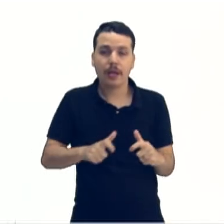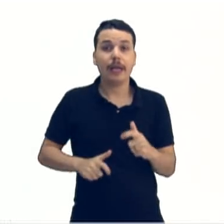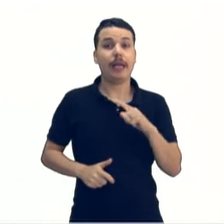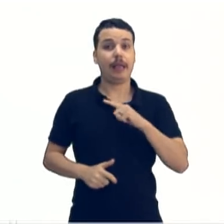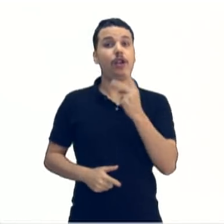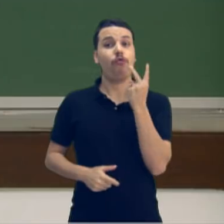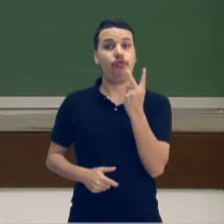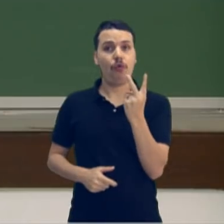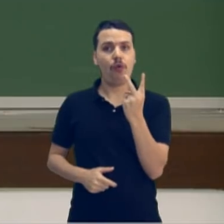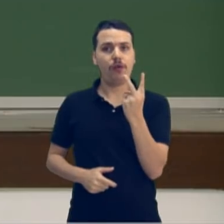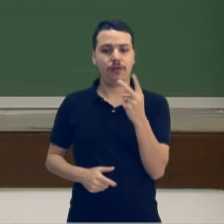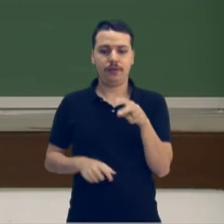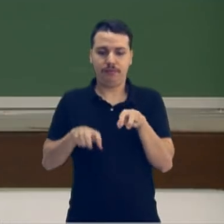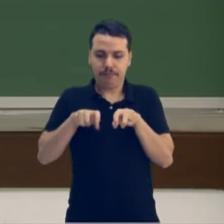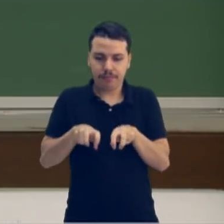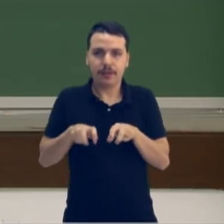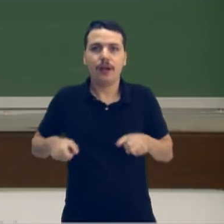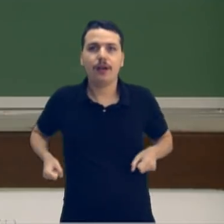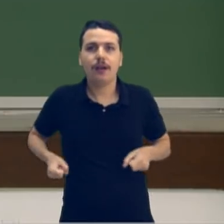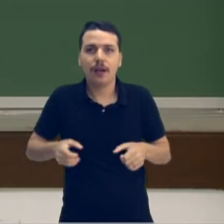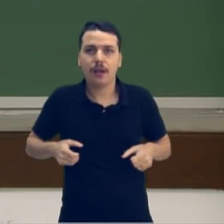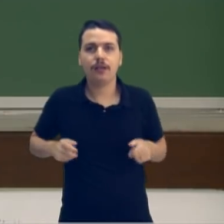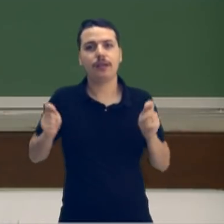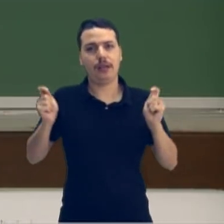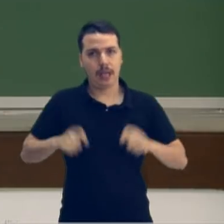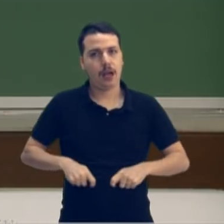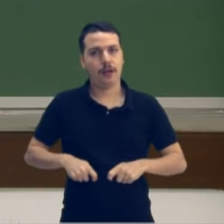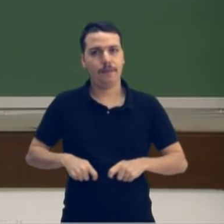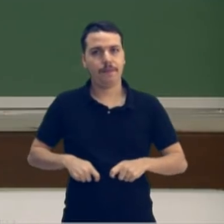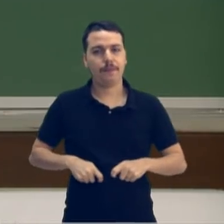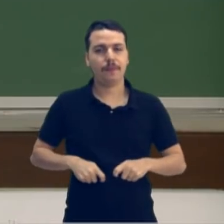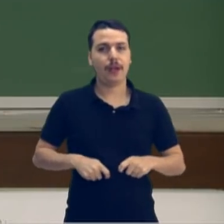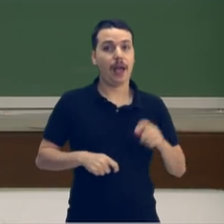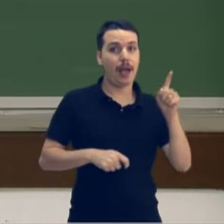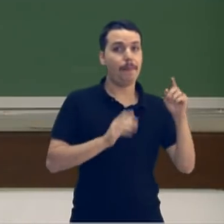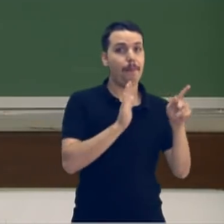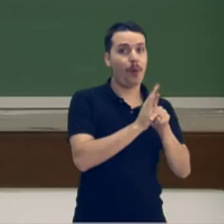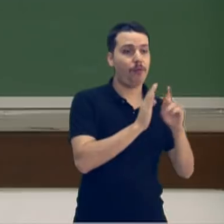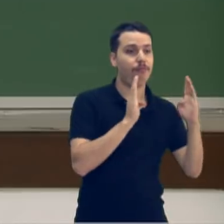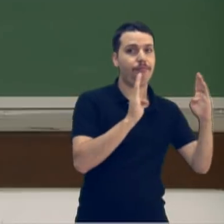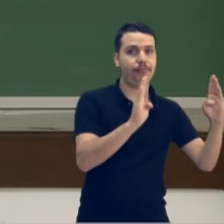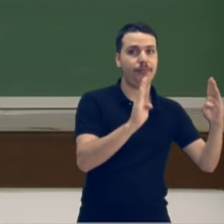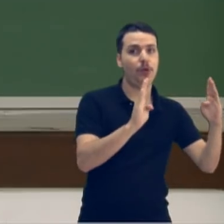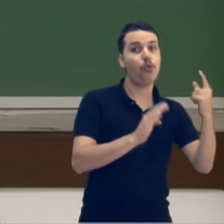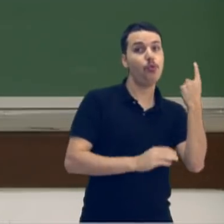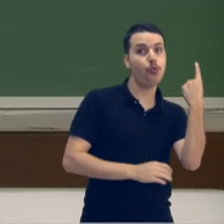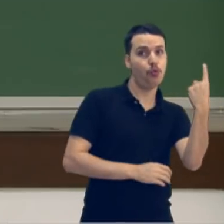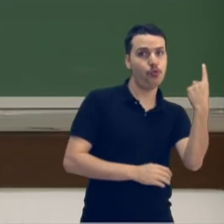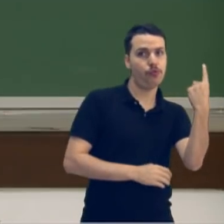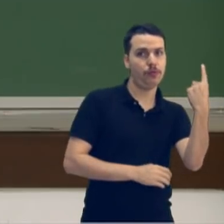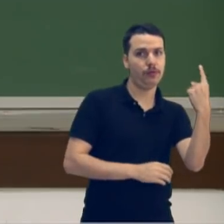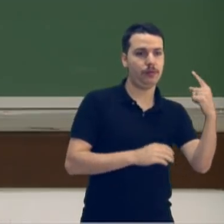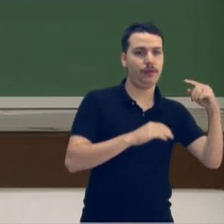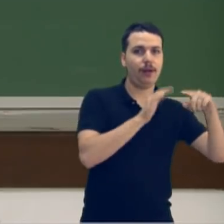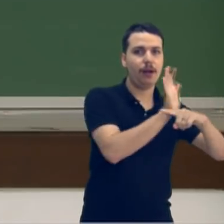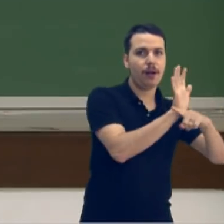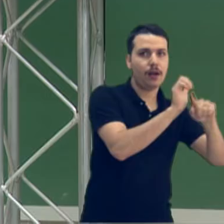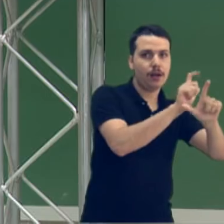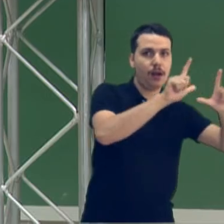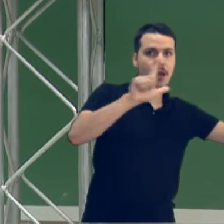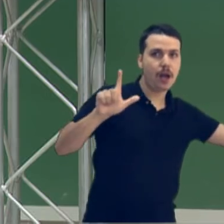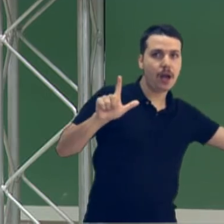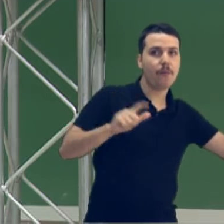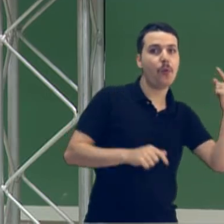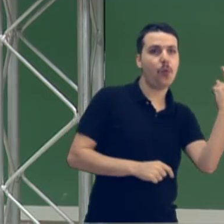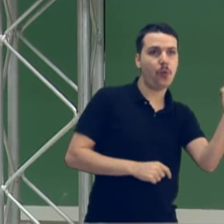cadeirante. Isso é o cenário do cinema 1. Veja bem, não tem outra identificação, ele só colocou as fileiras,